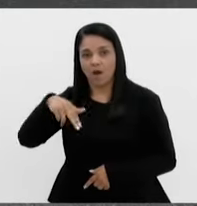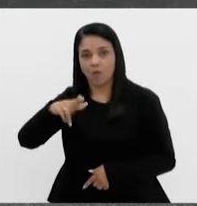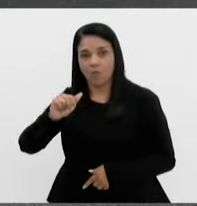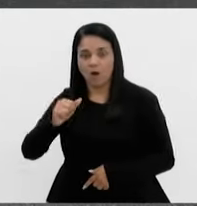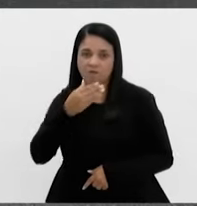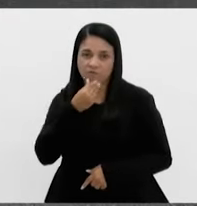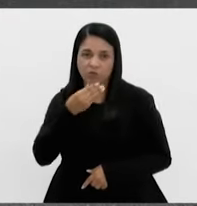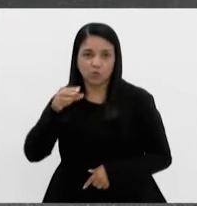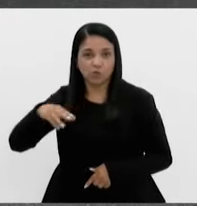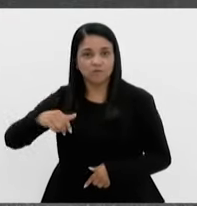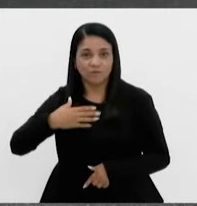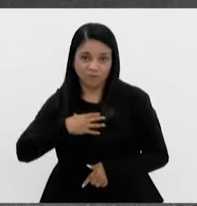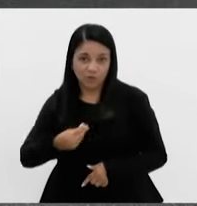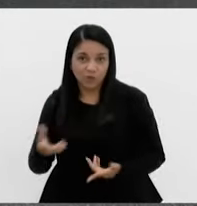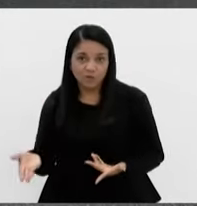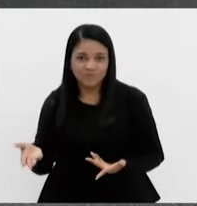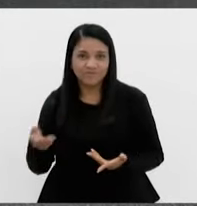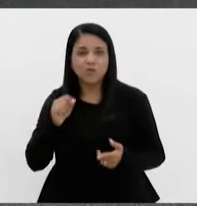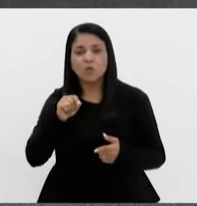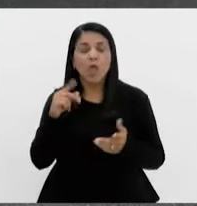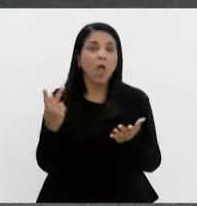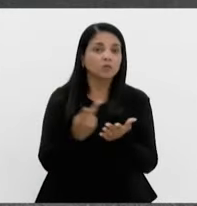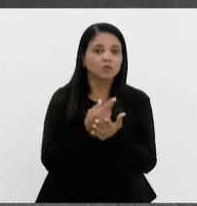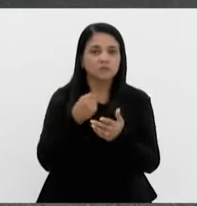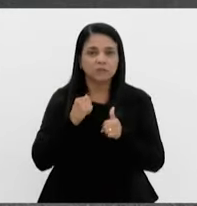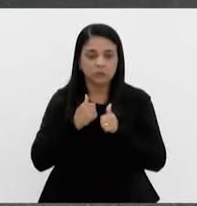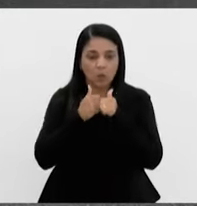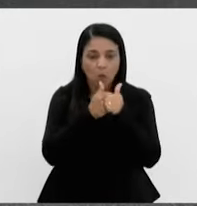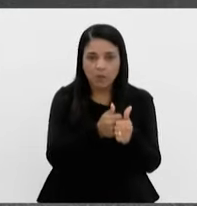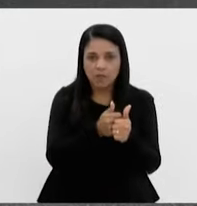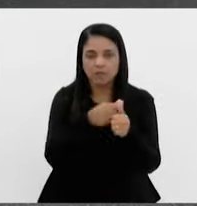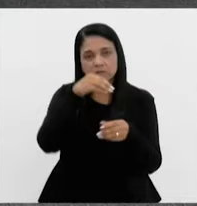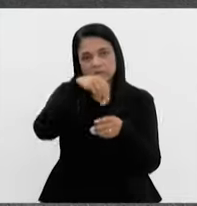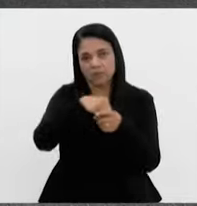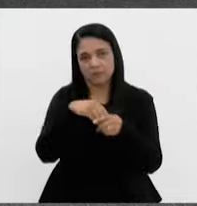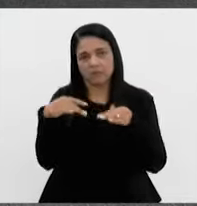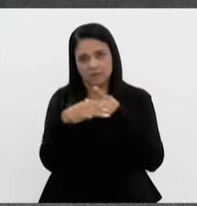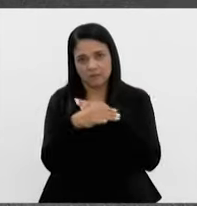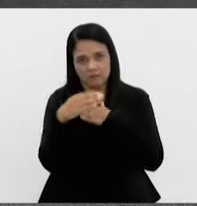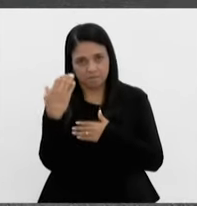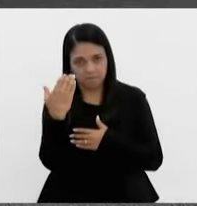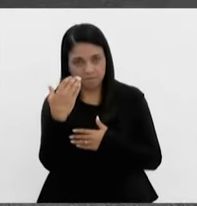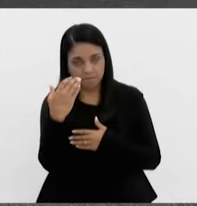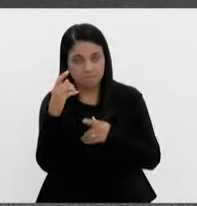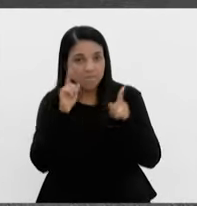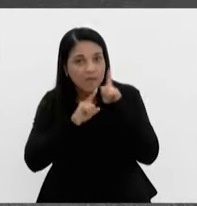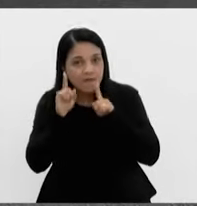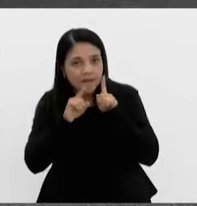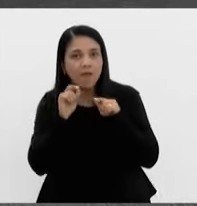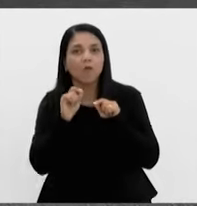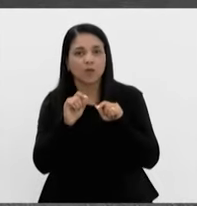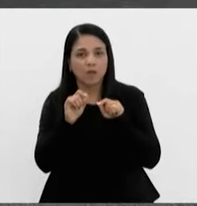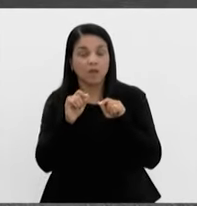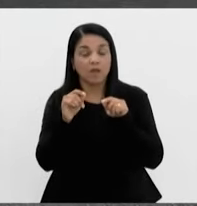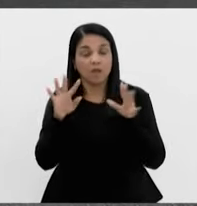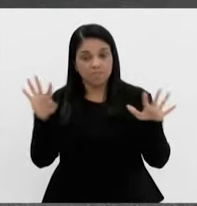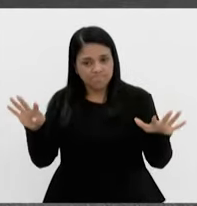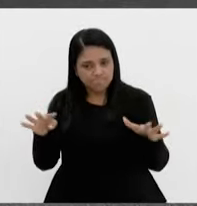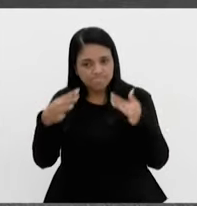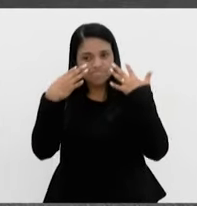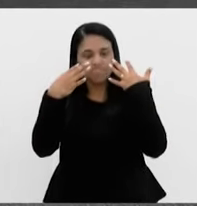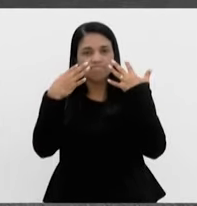tá acontecendo em Maricá só que eu quero aqui refrescar e atentar a população do estado do Rio de